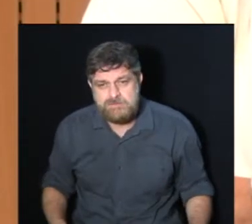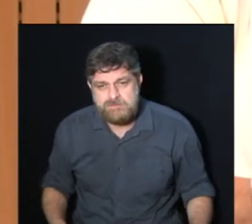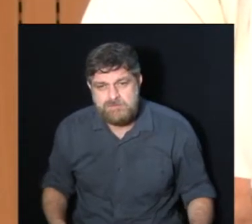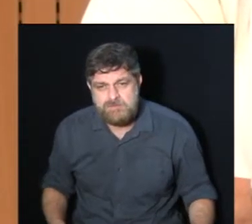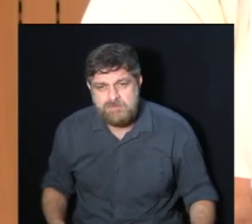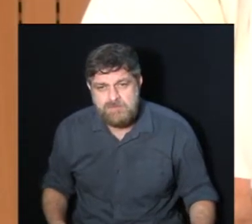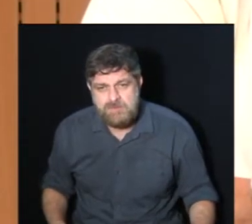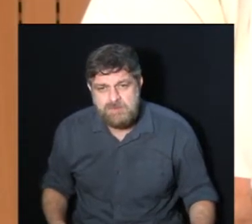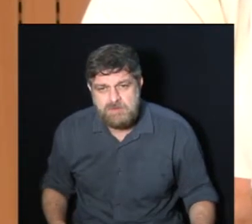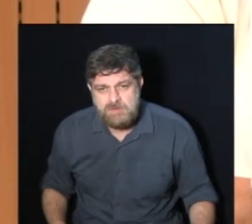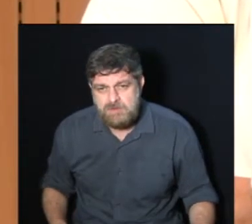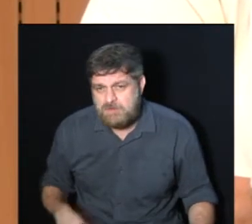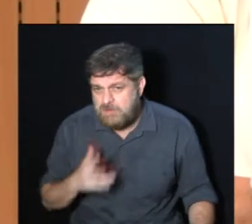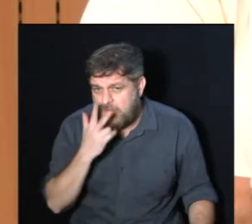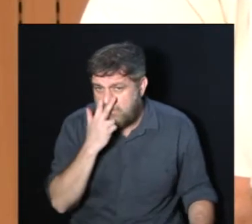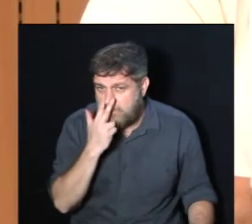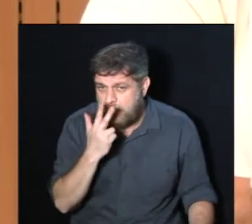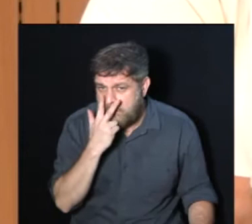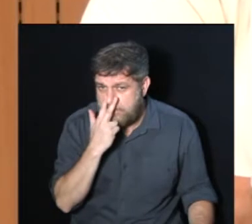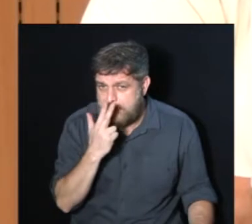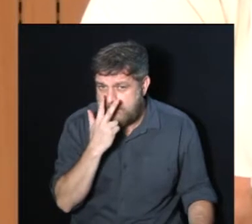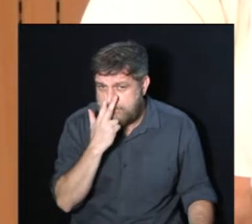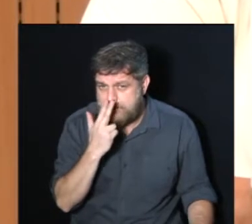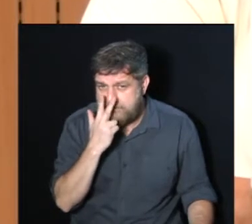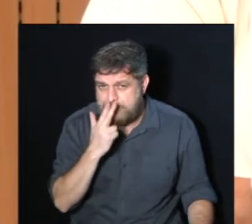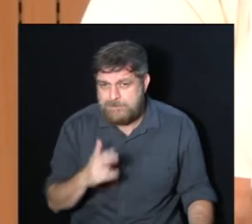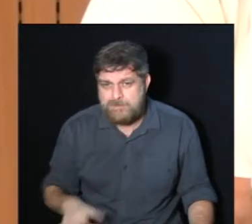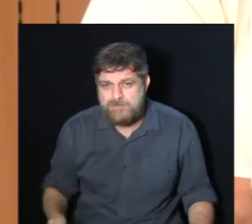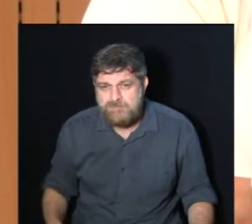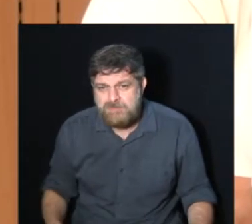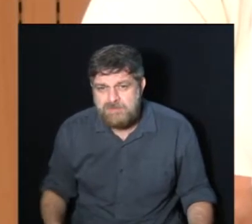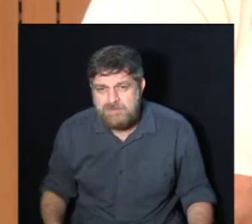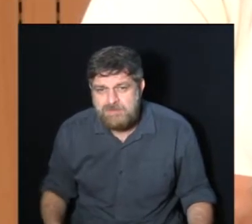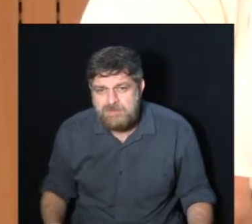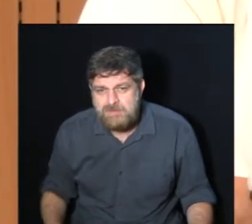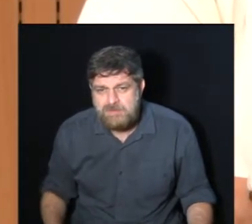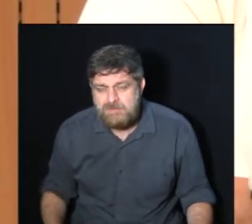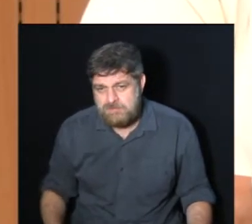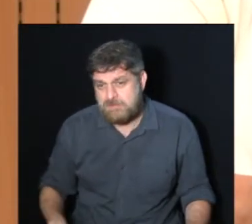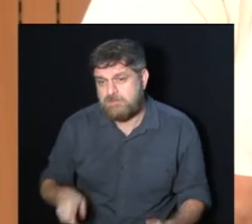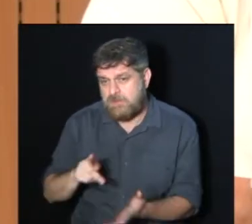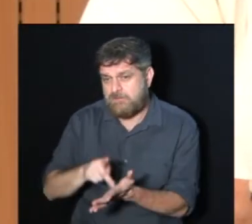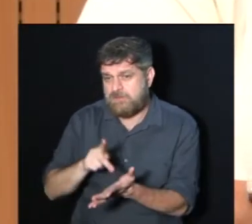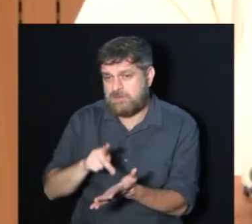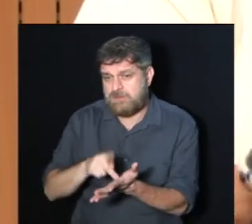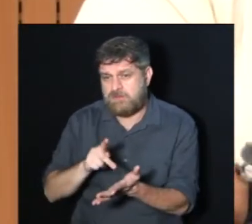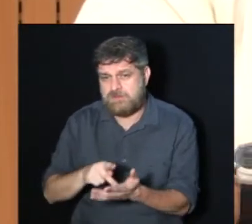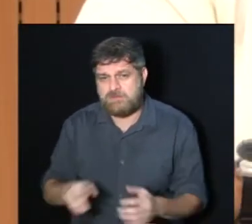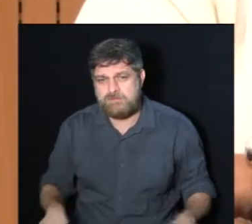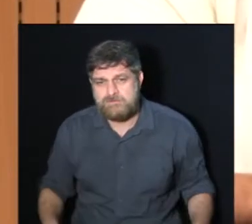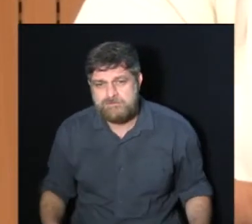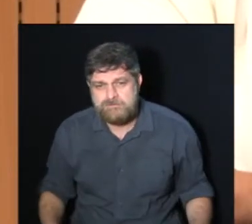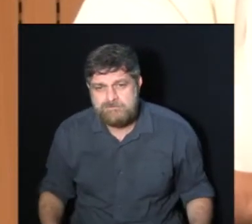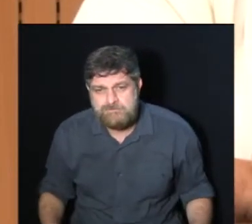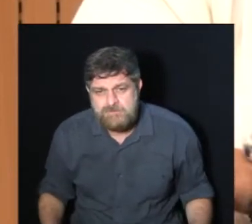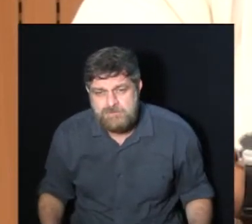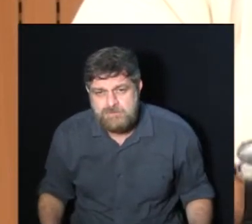Então, parece meio grosseiro, mas é real, né? A gente